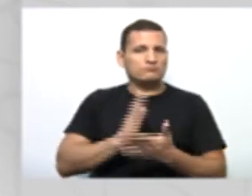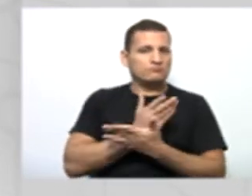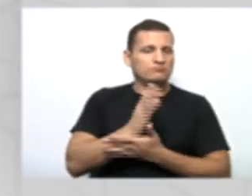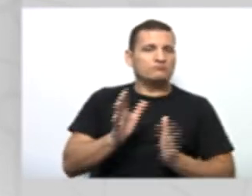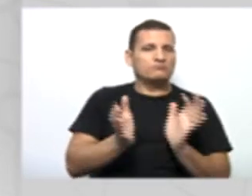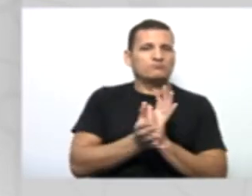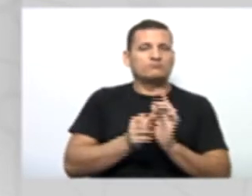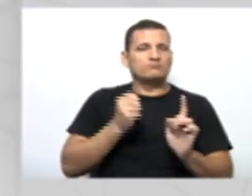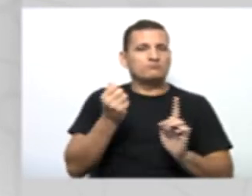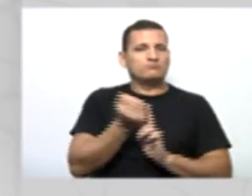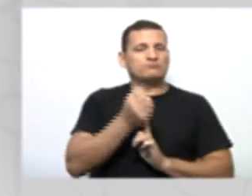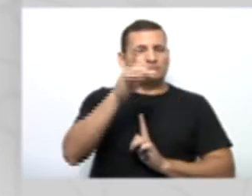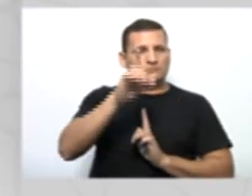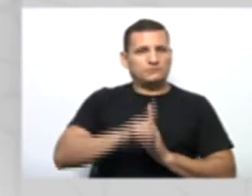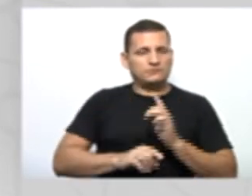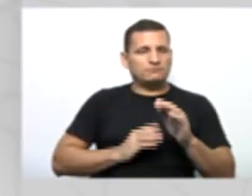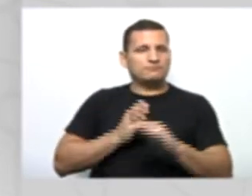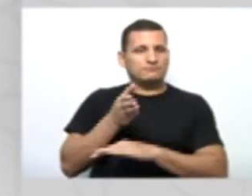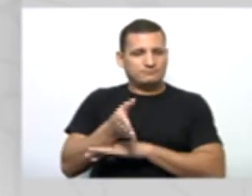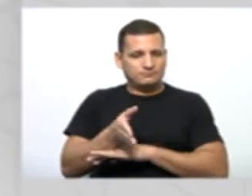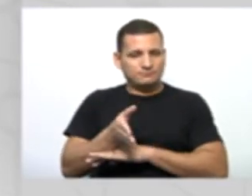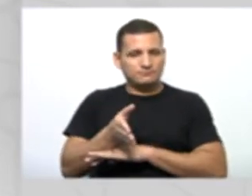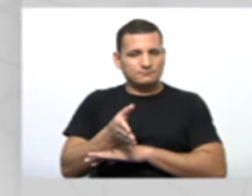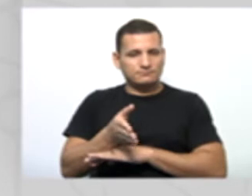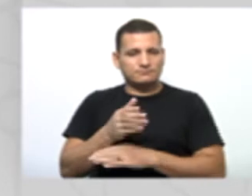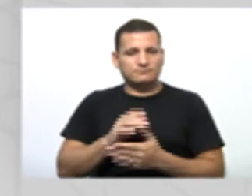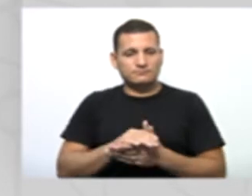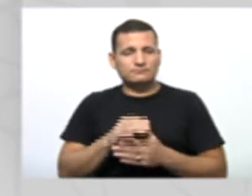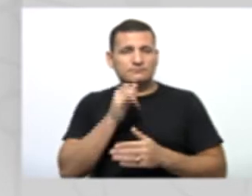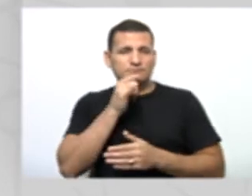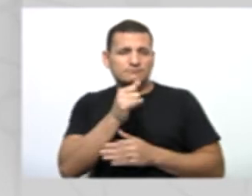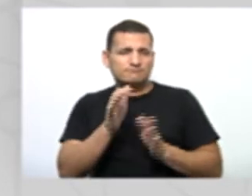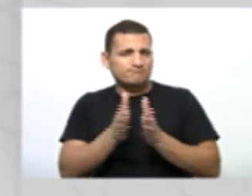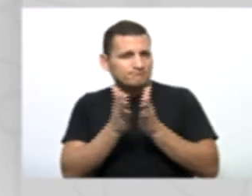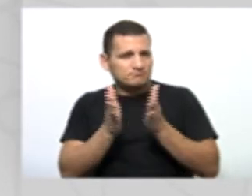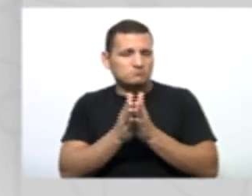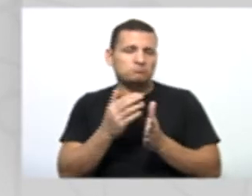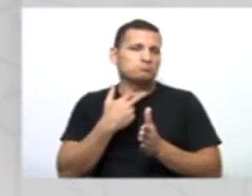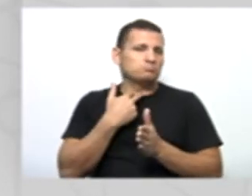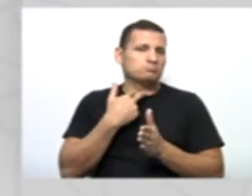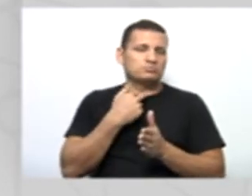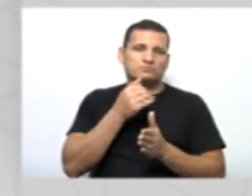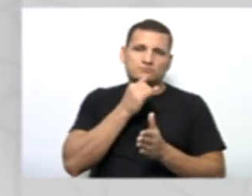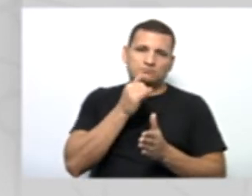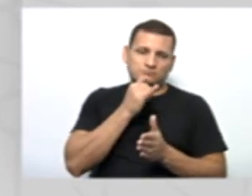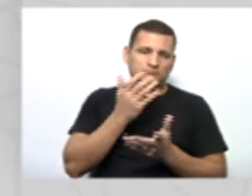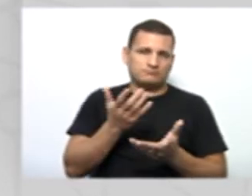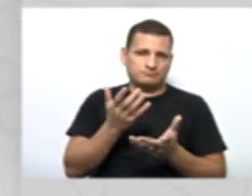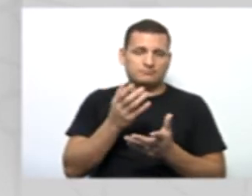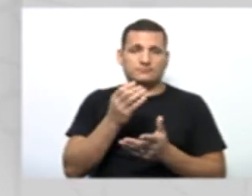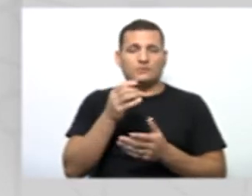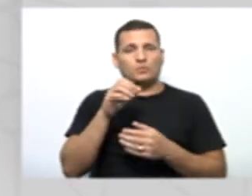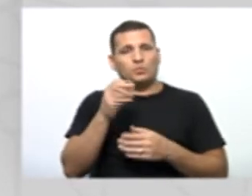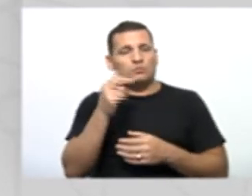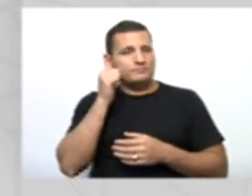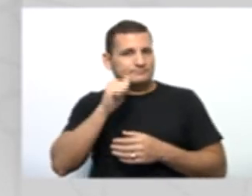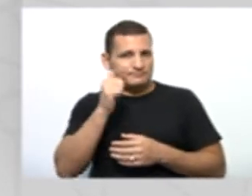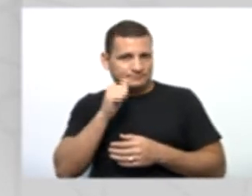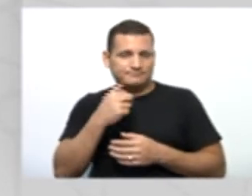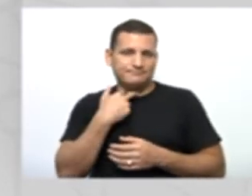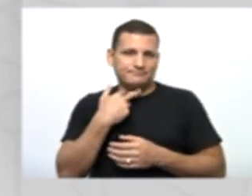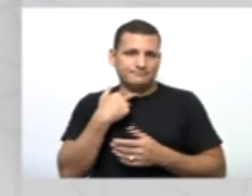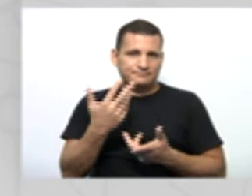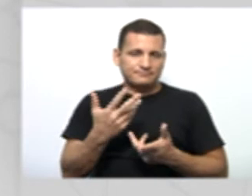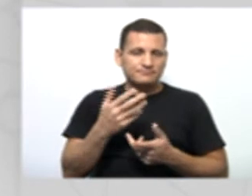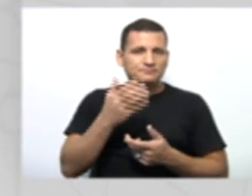sociais tinham direito de participar disso. E quem era muito pobre não podia, por exemplo, E também não podia se você fosse mulher, se